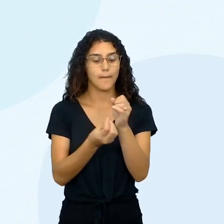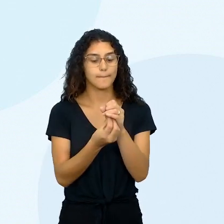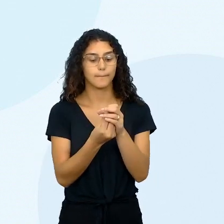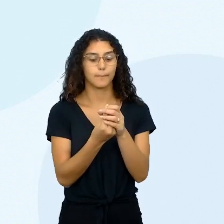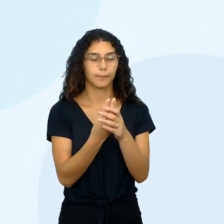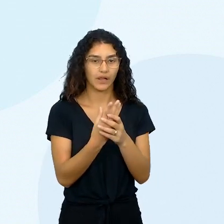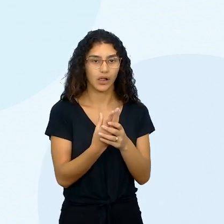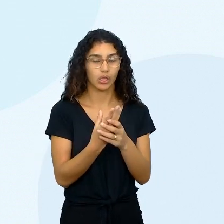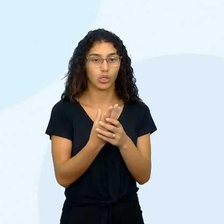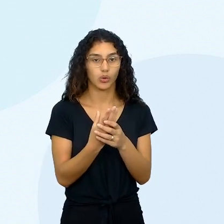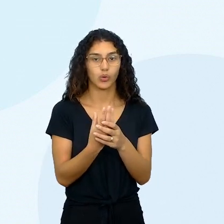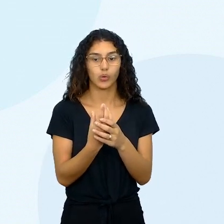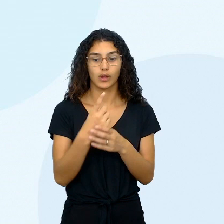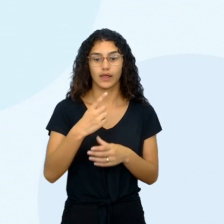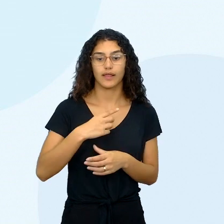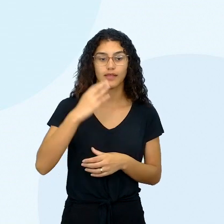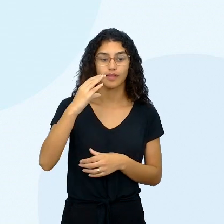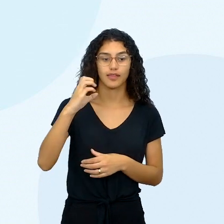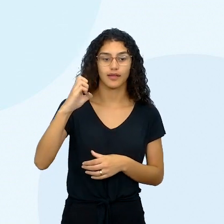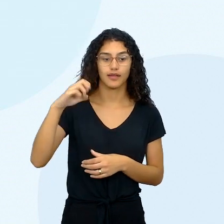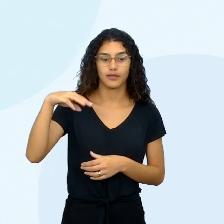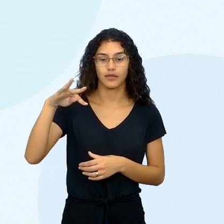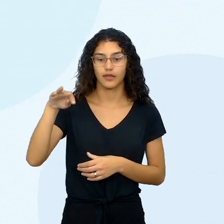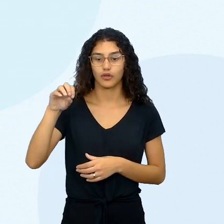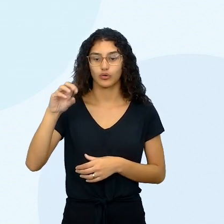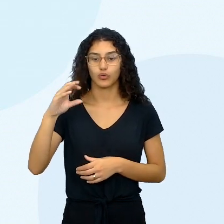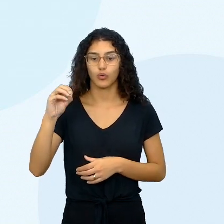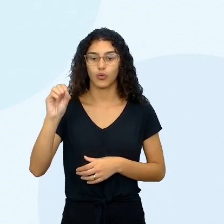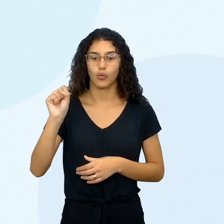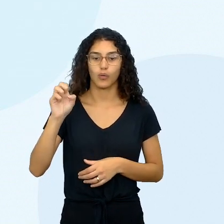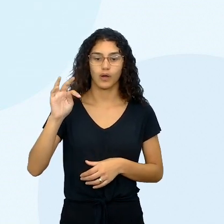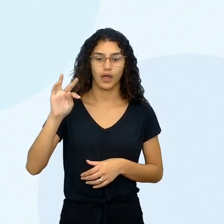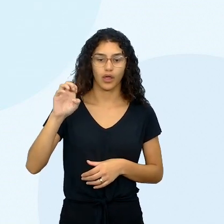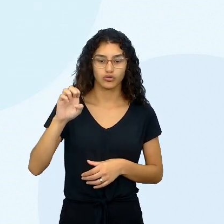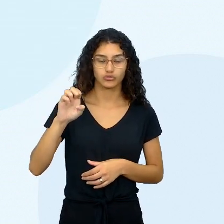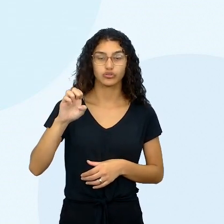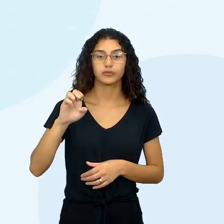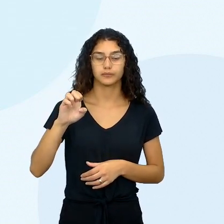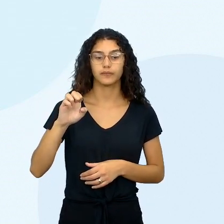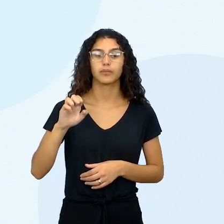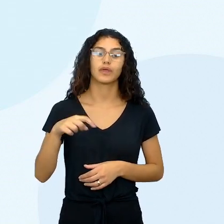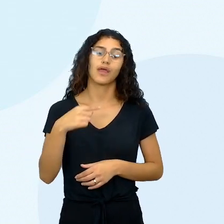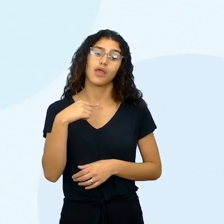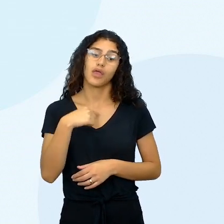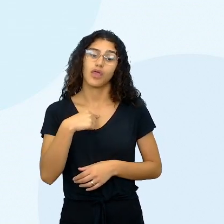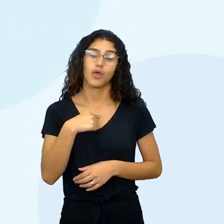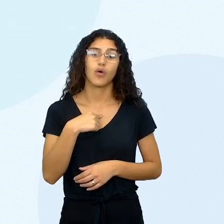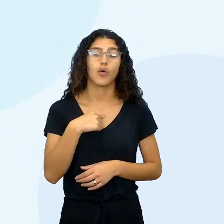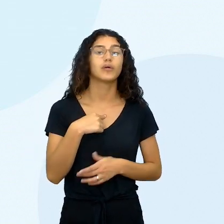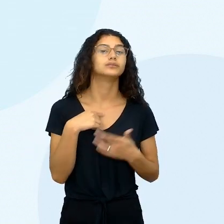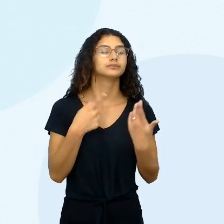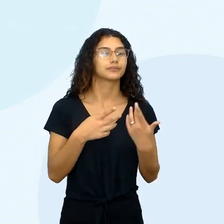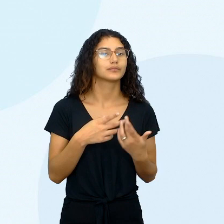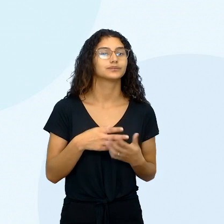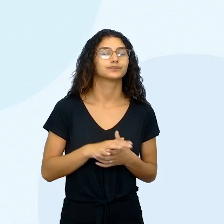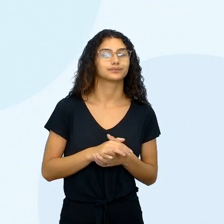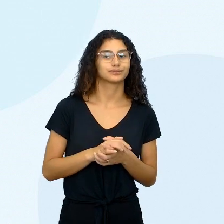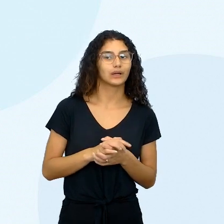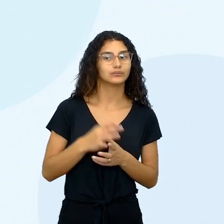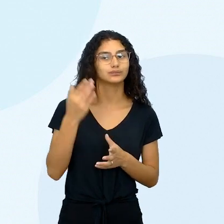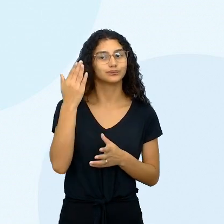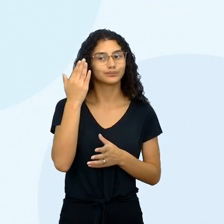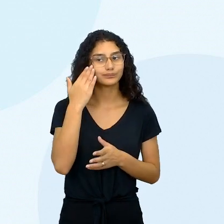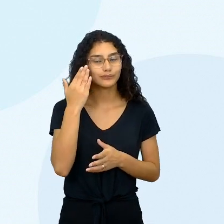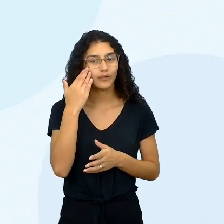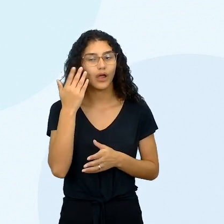na região centro-oeste, tem muita gente plantando muitas coisas na região centro-oeste, eu estaria bastante preocupado com todas